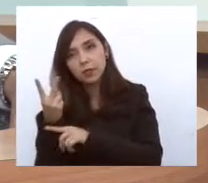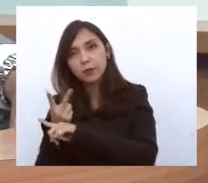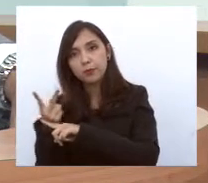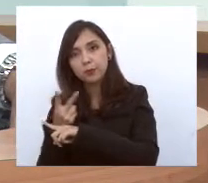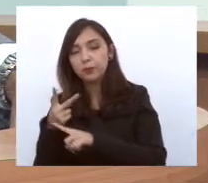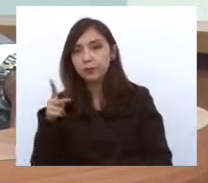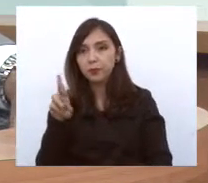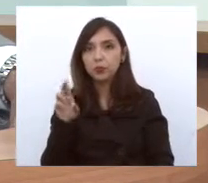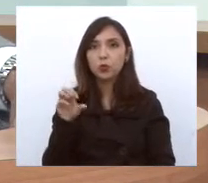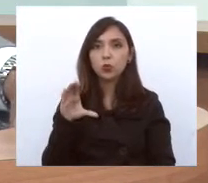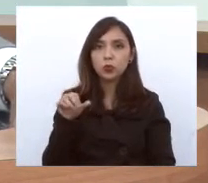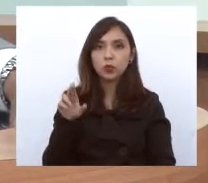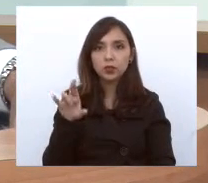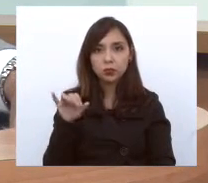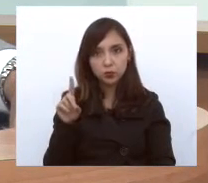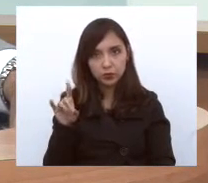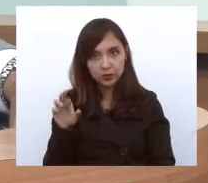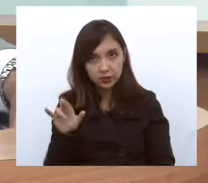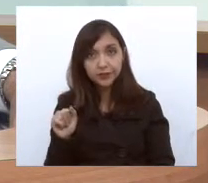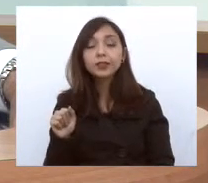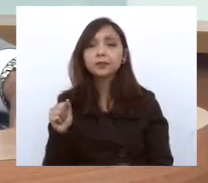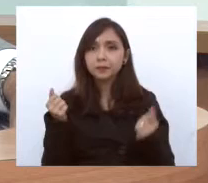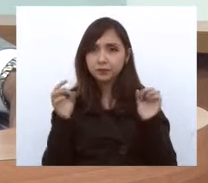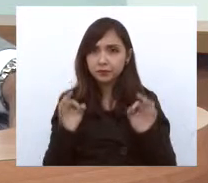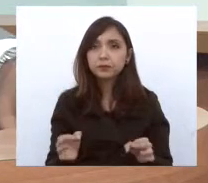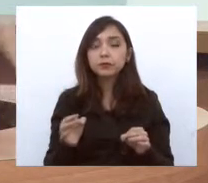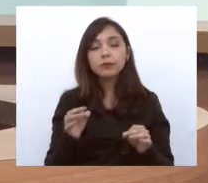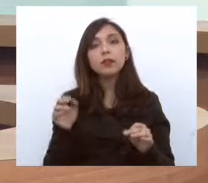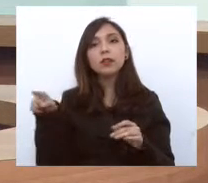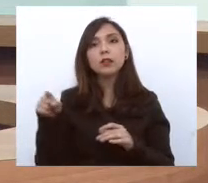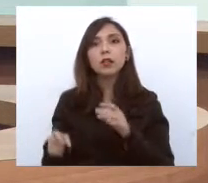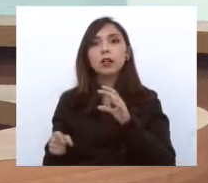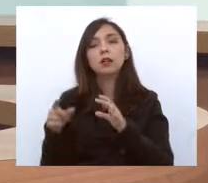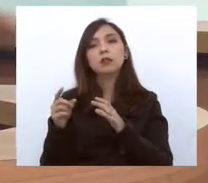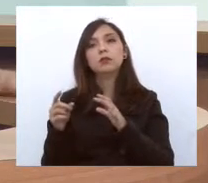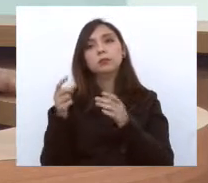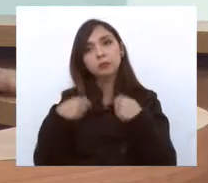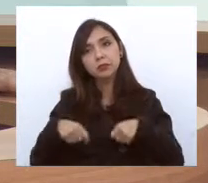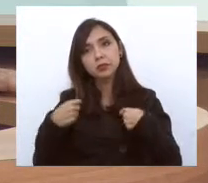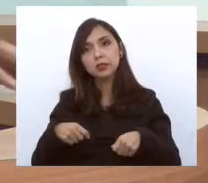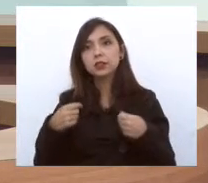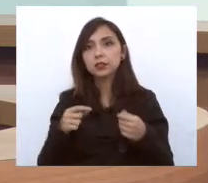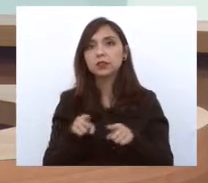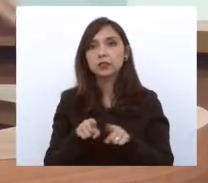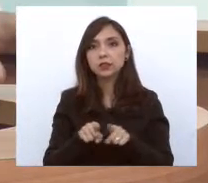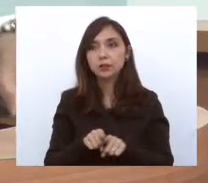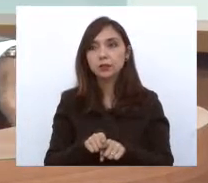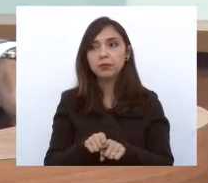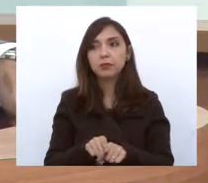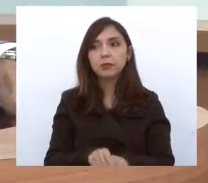justo departamentalizar o setor, também precisamos ter